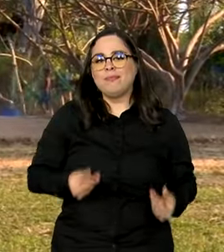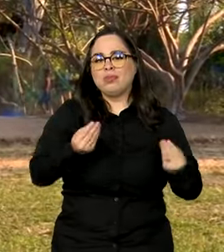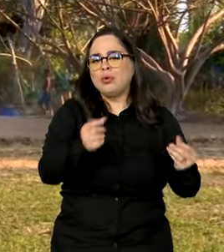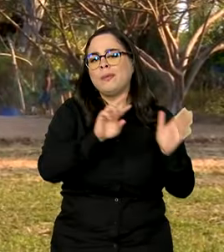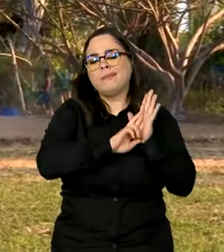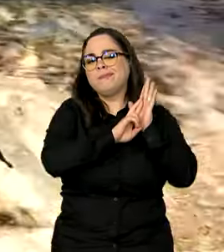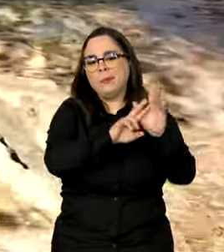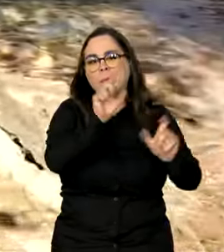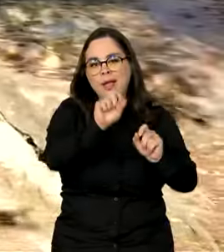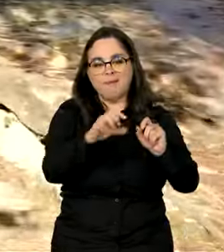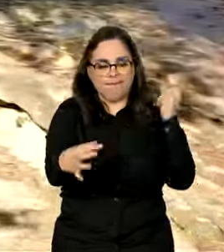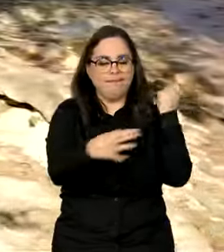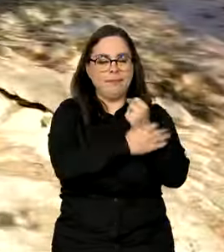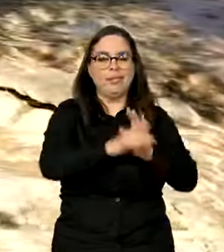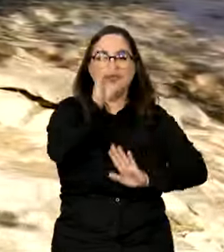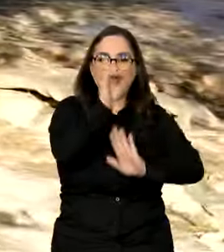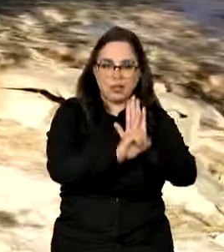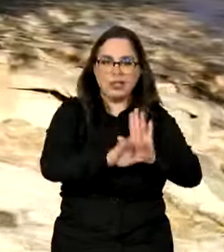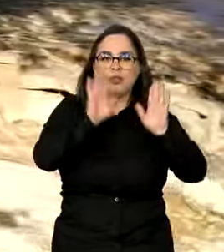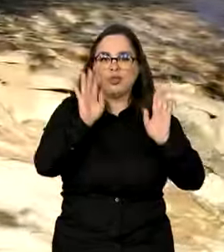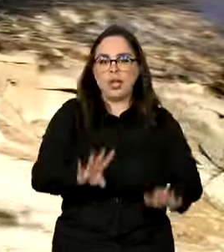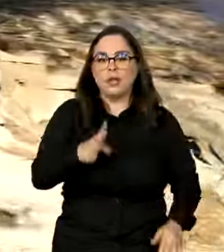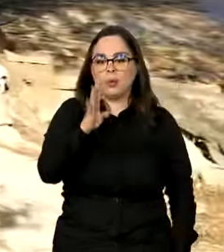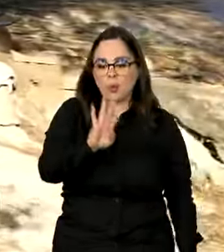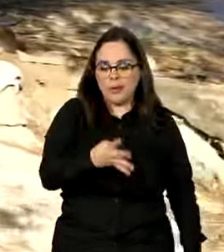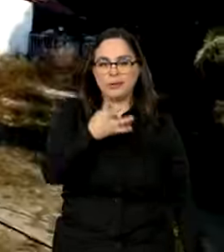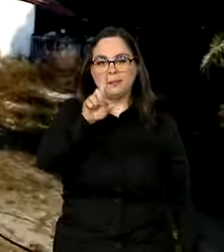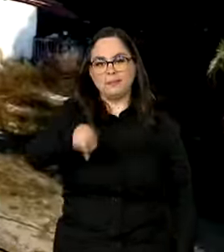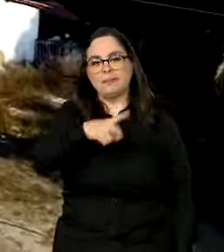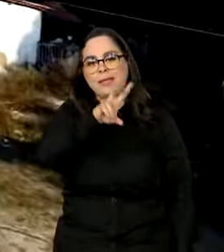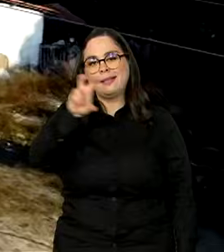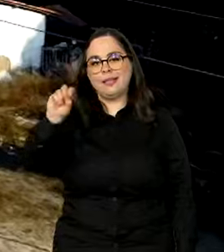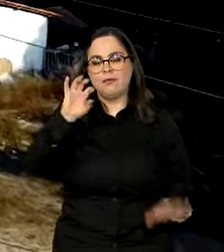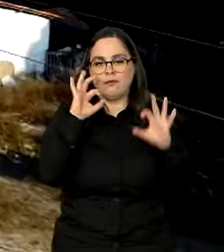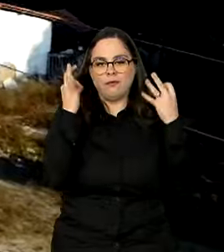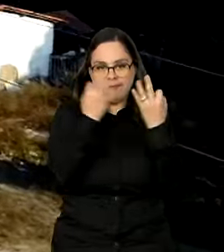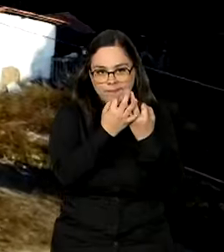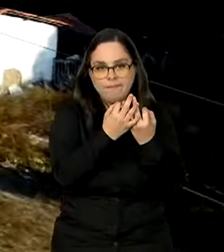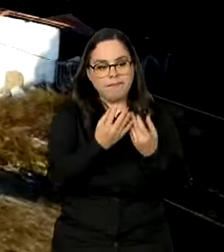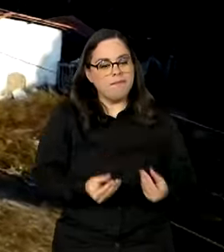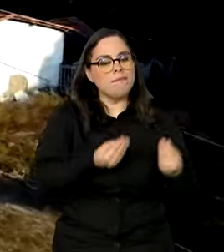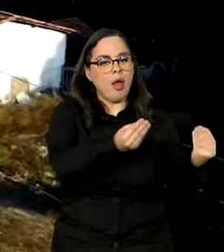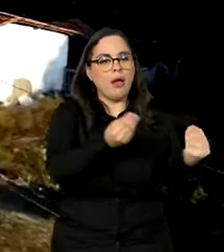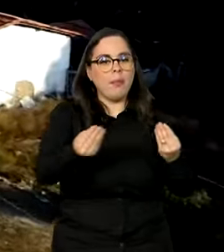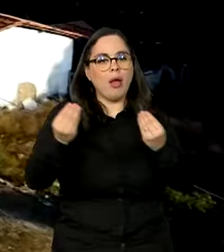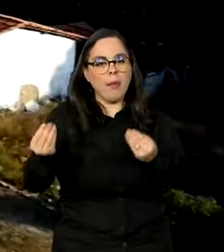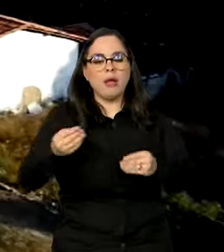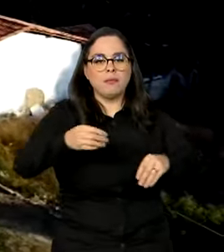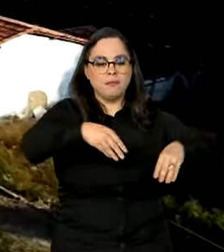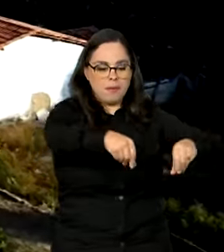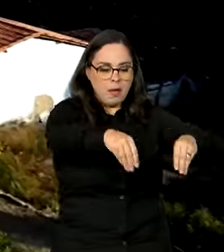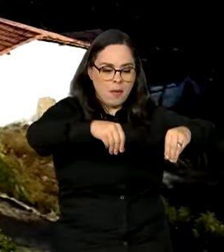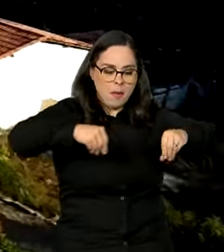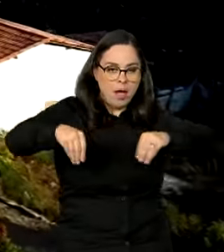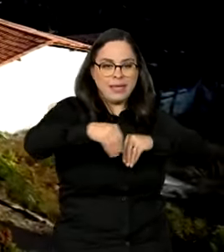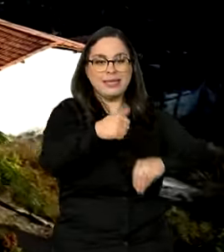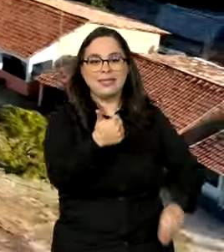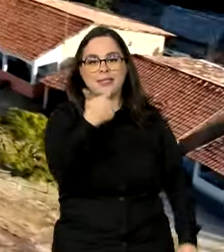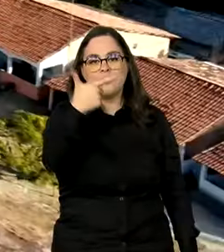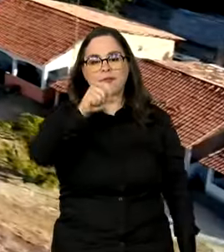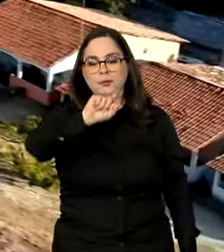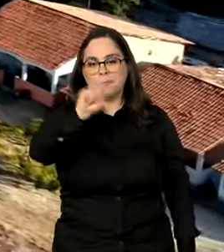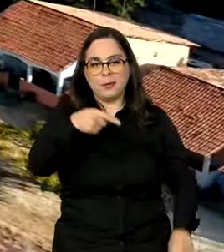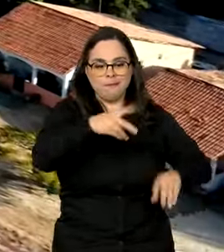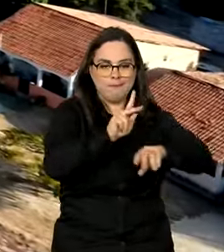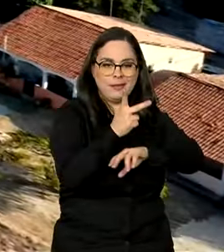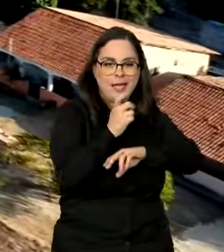garantia de direitos a 4.500 famílias, com destinação de mais de 120 mil hectares